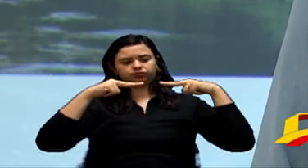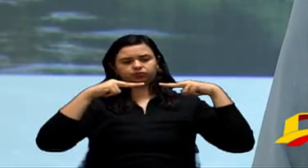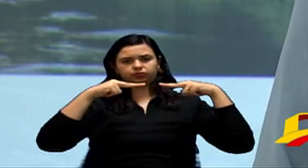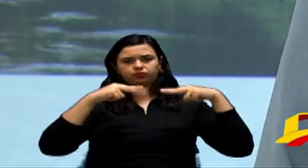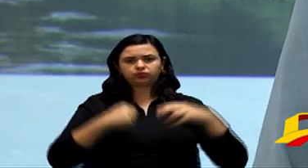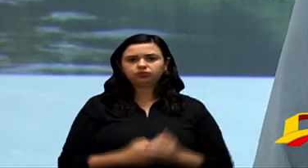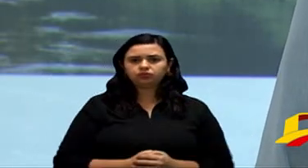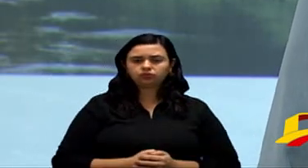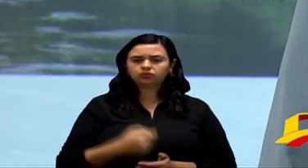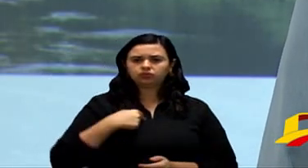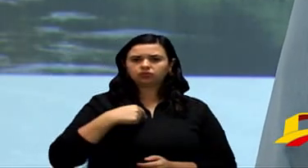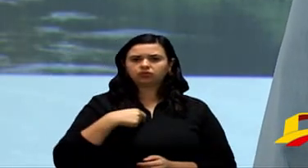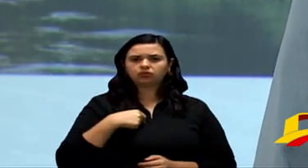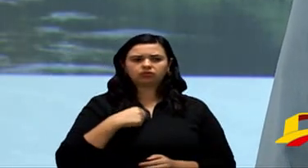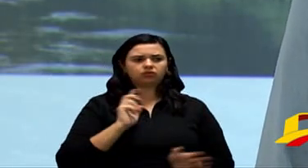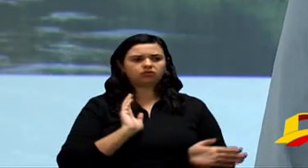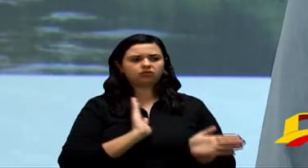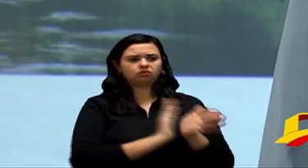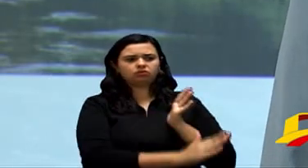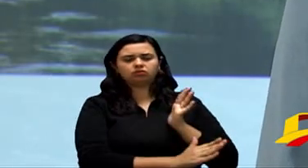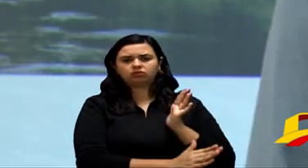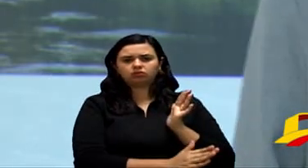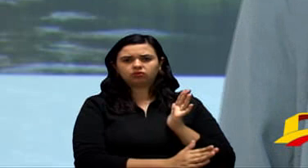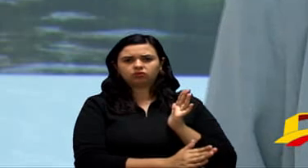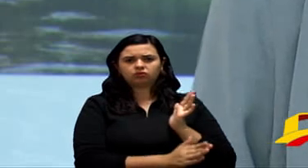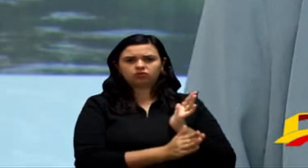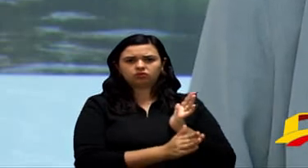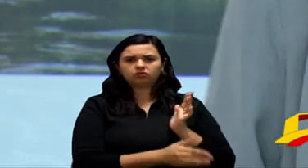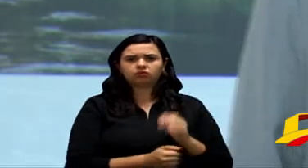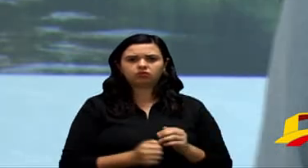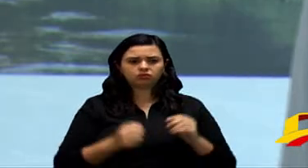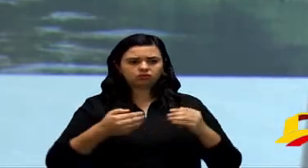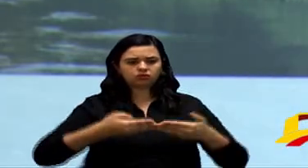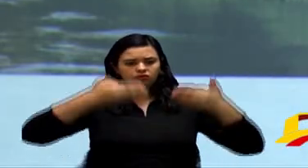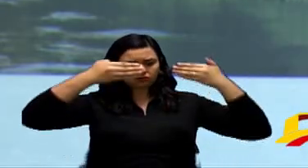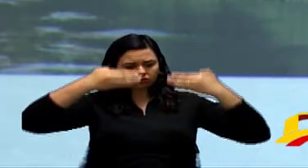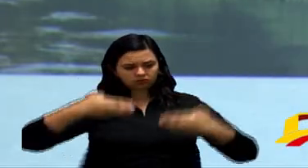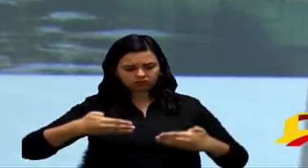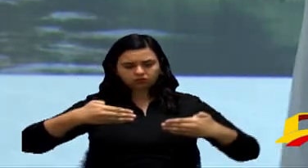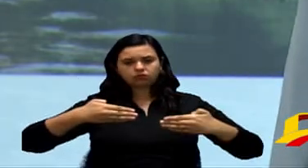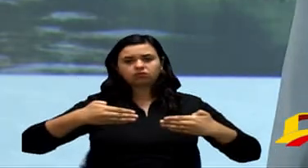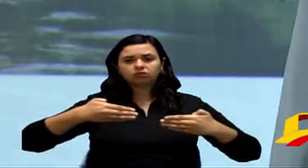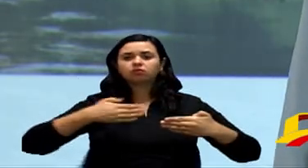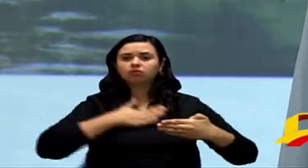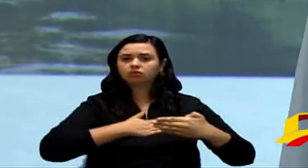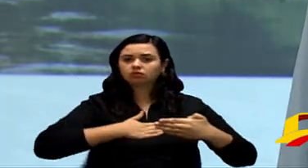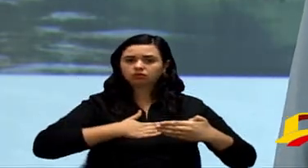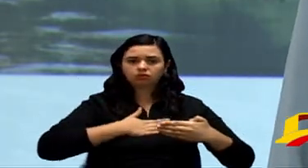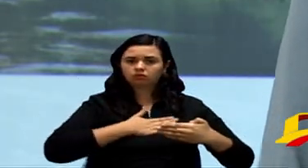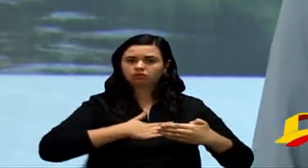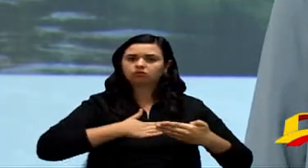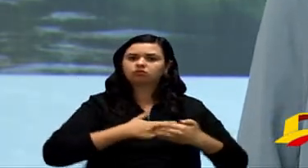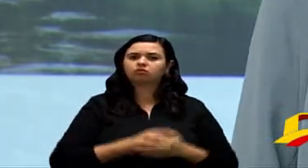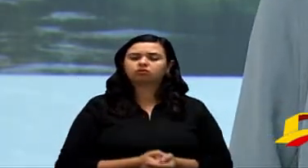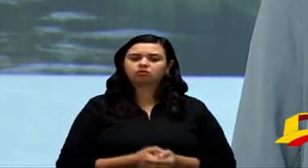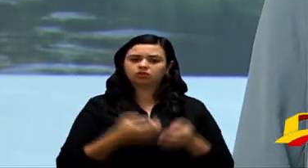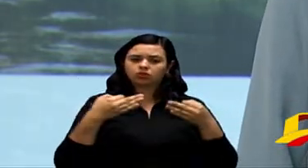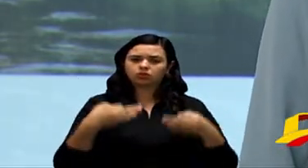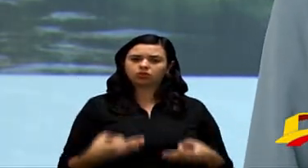eu não corro é de confronto em favor do que é correto